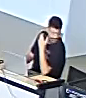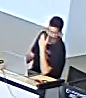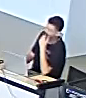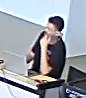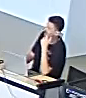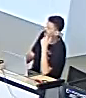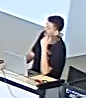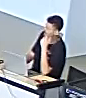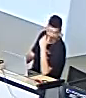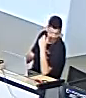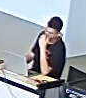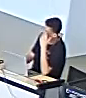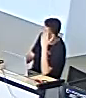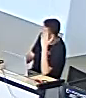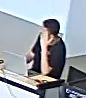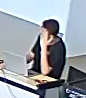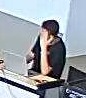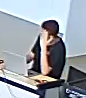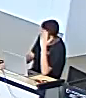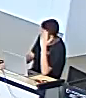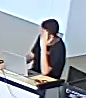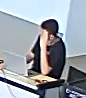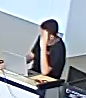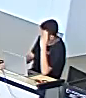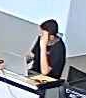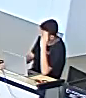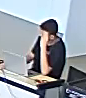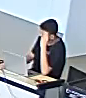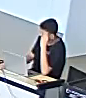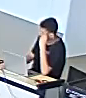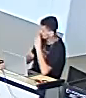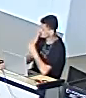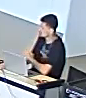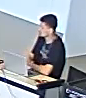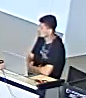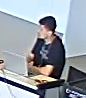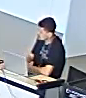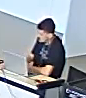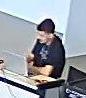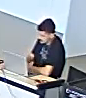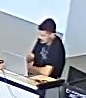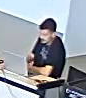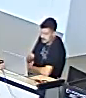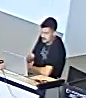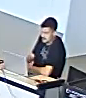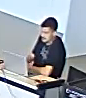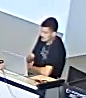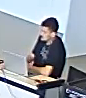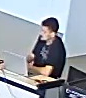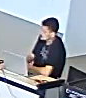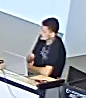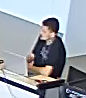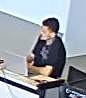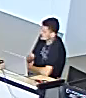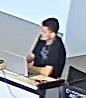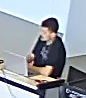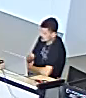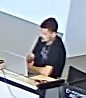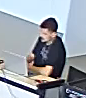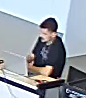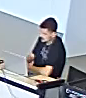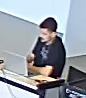Como nós não temos hoje, senhor presidente, uma fiscalização, as pessoas com